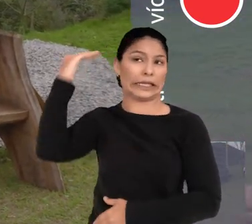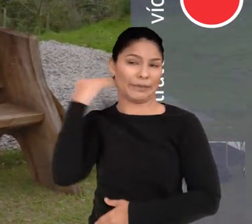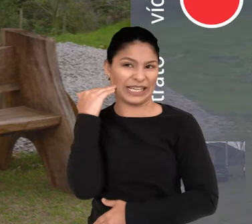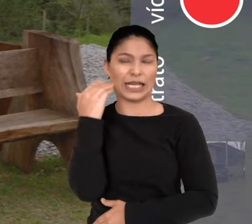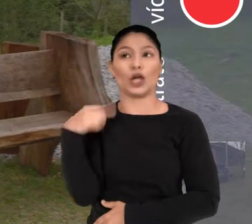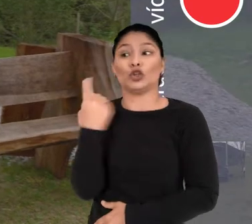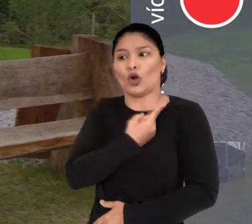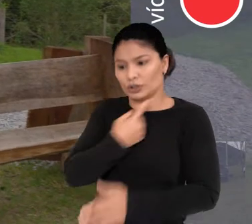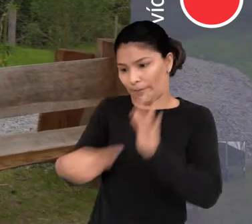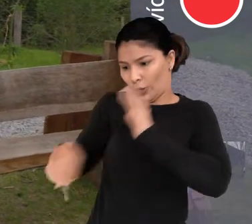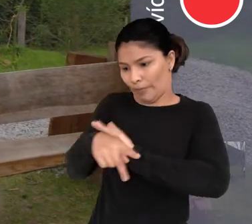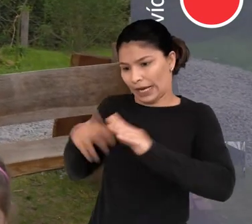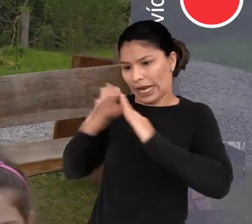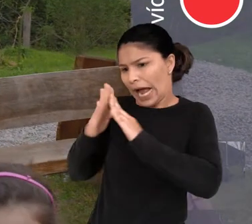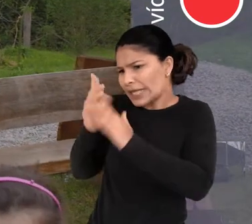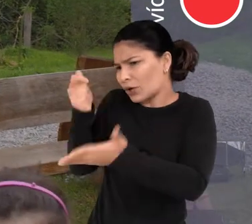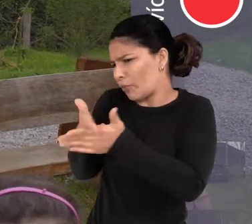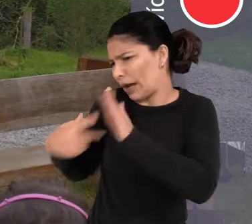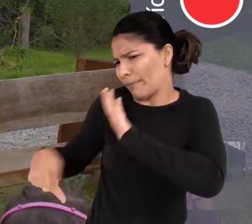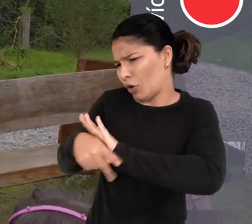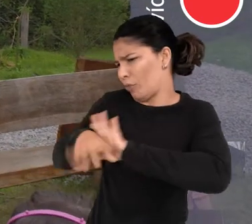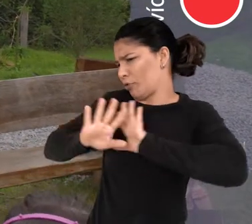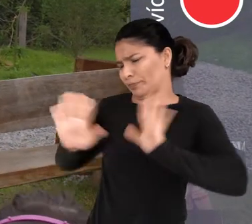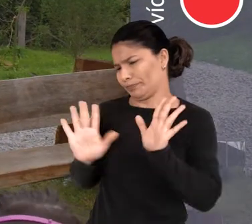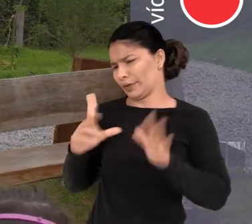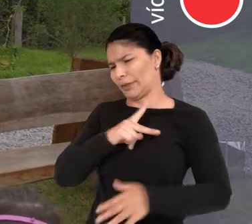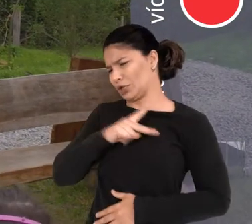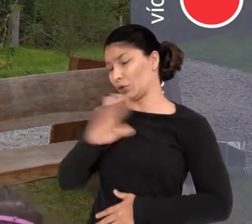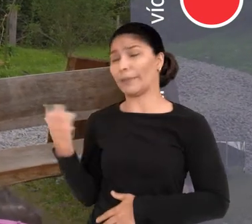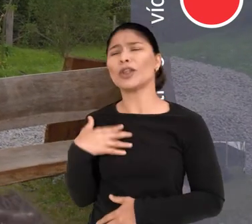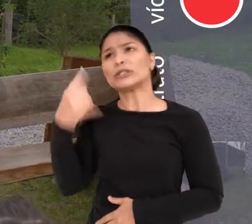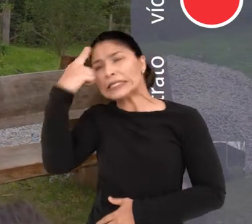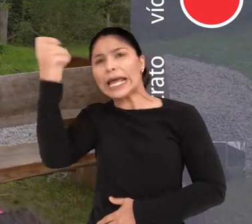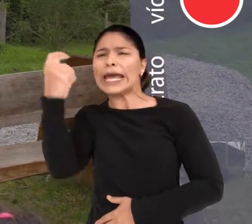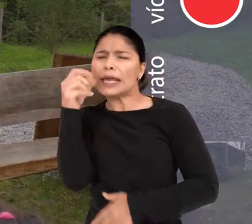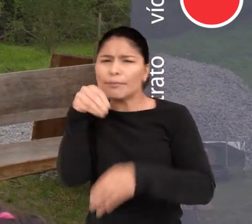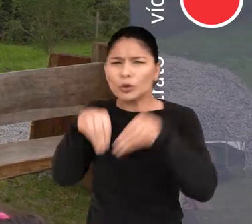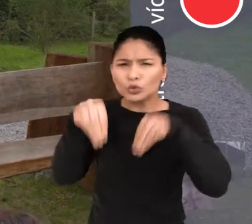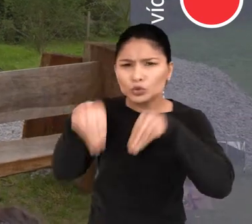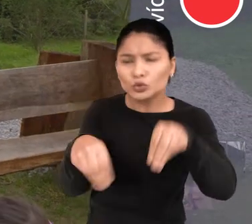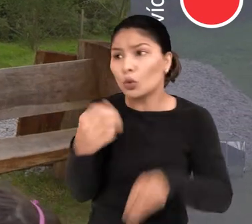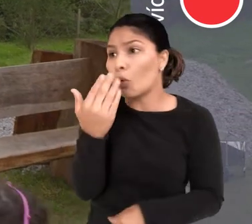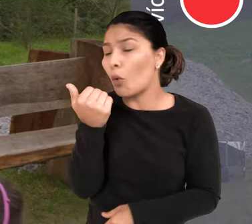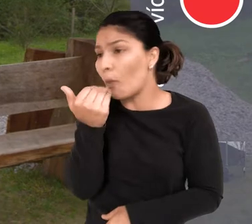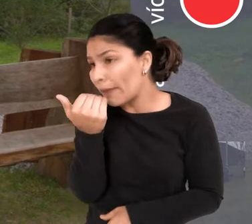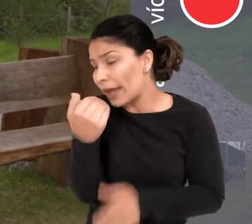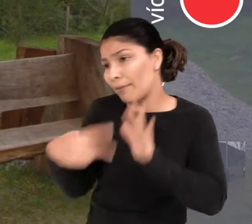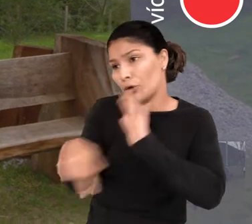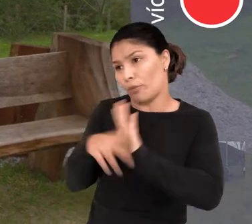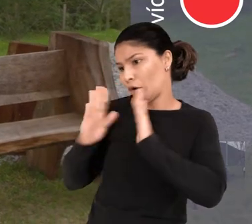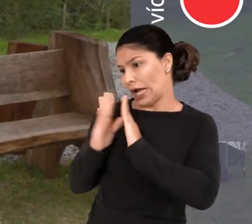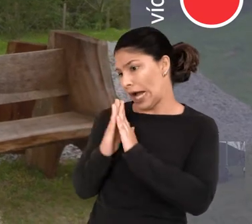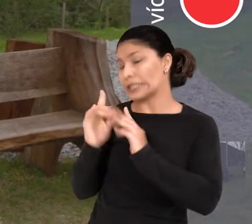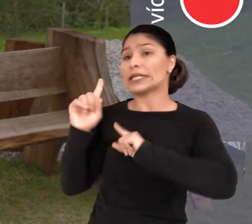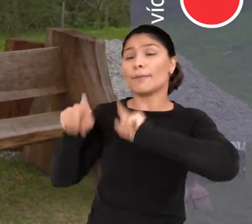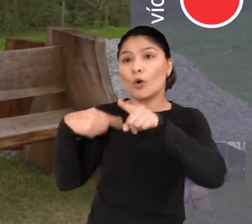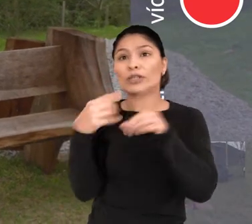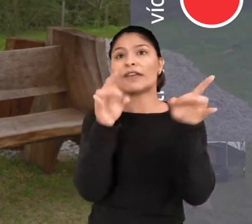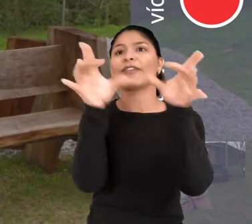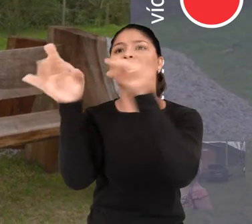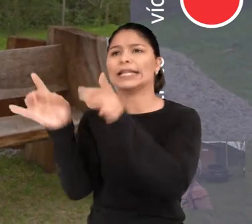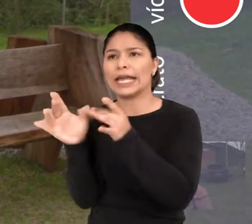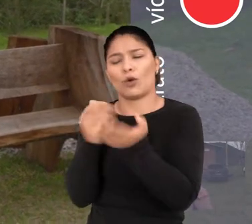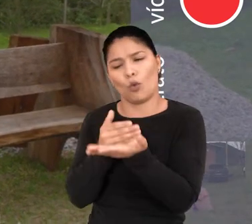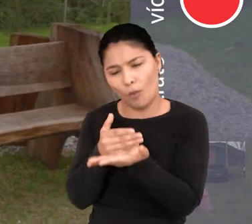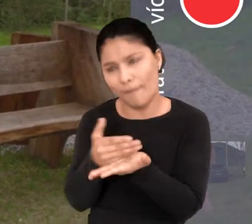Para o nosso próprio consumo Então a gente já tinha Uma ideia de produzir E consumir em primeiro lugar E também